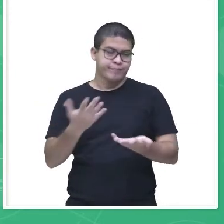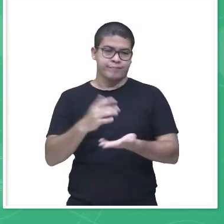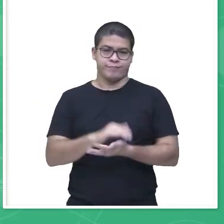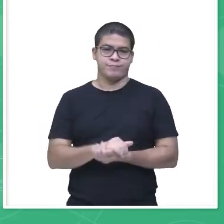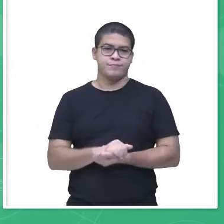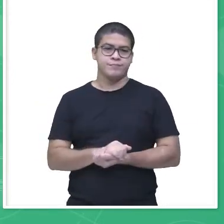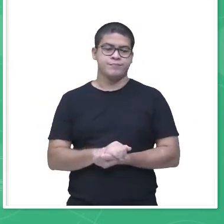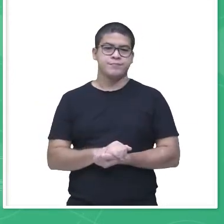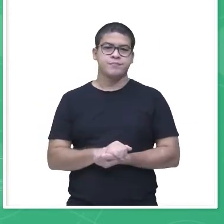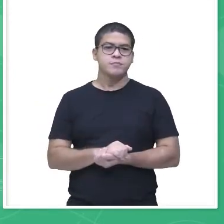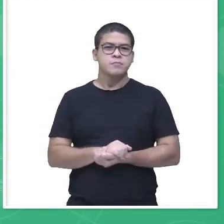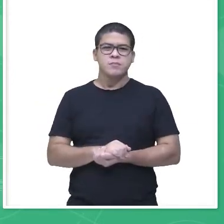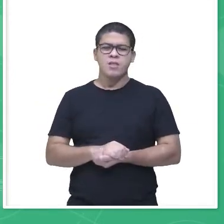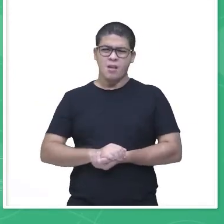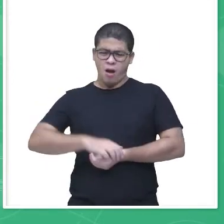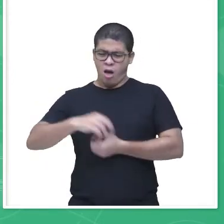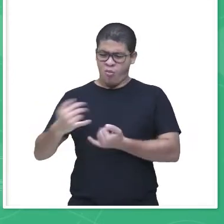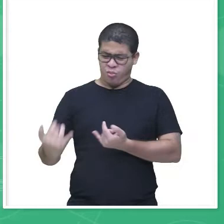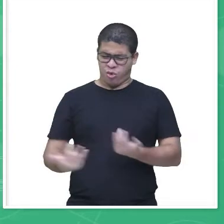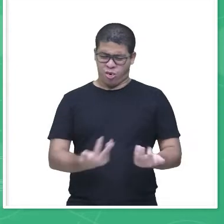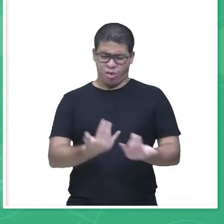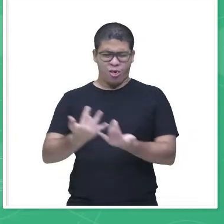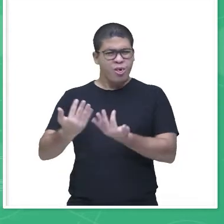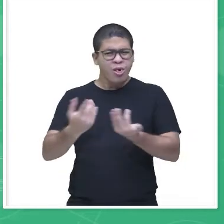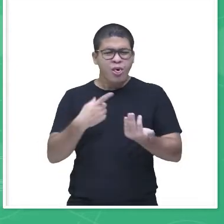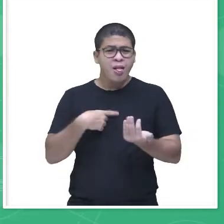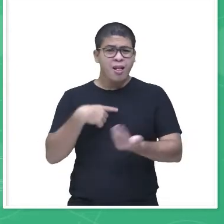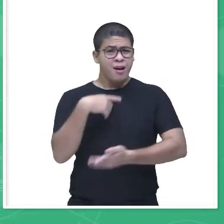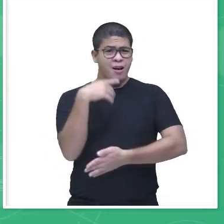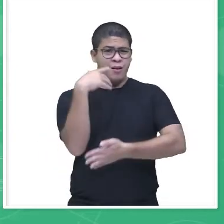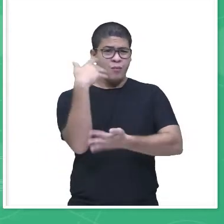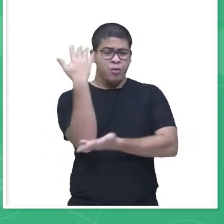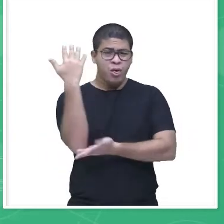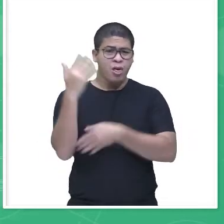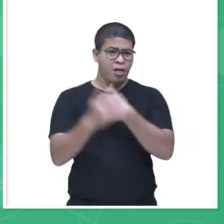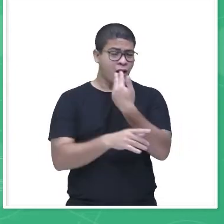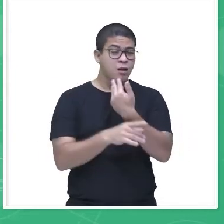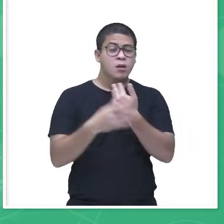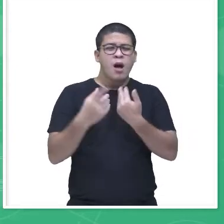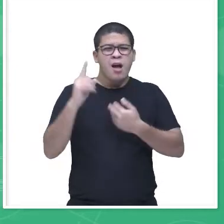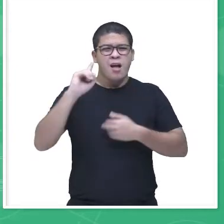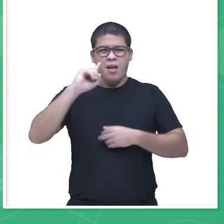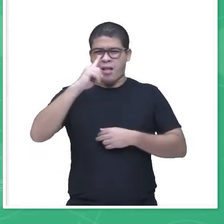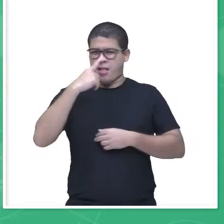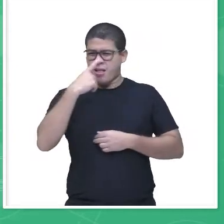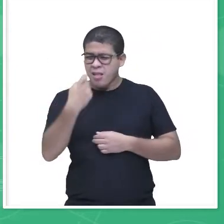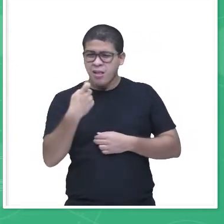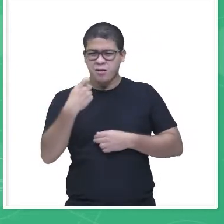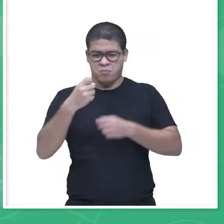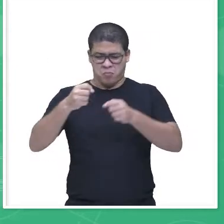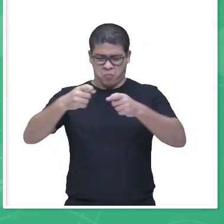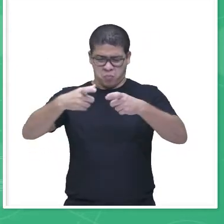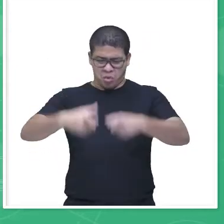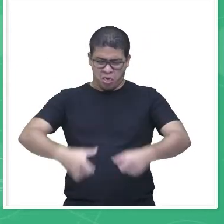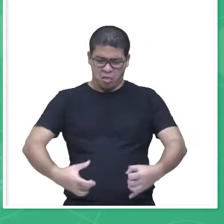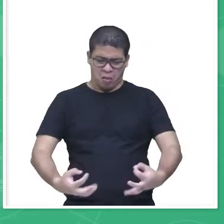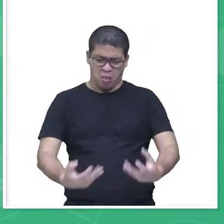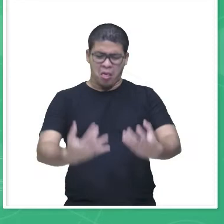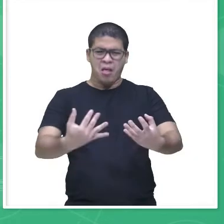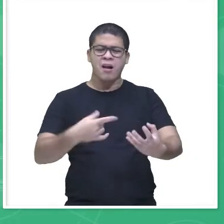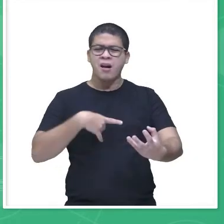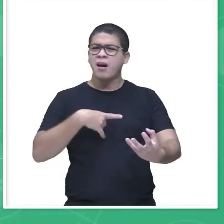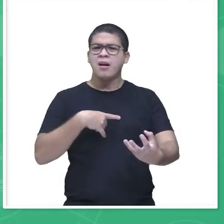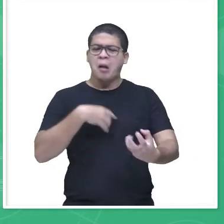Não faça queimada, o pessoal aí que costuma queimar o lixo lá no quintal, isso daí é péssimo, gente, isso daí